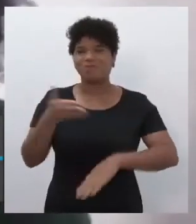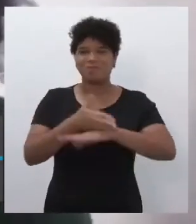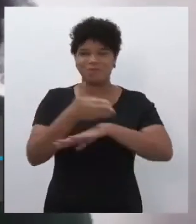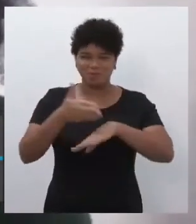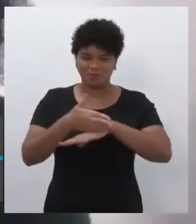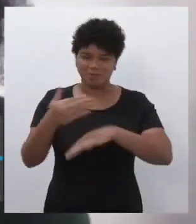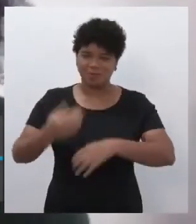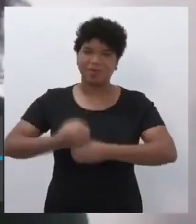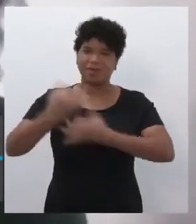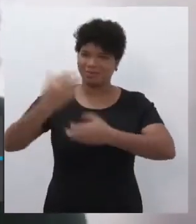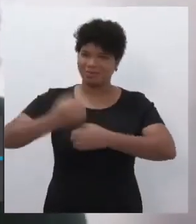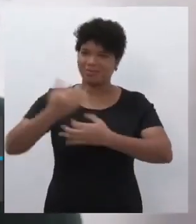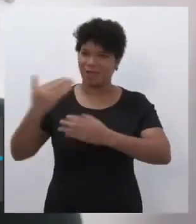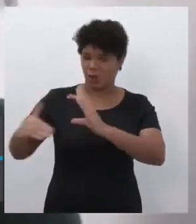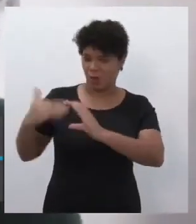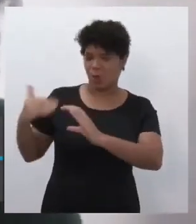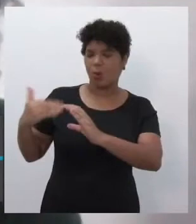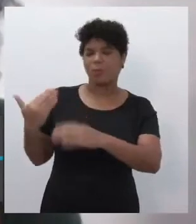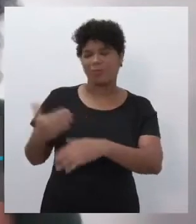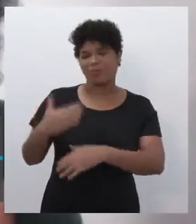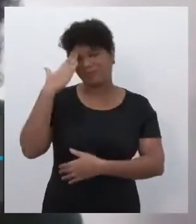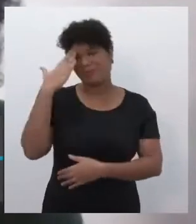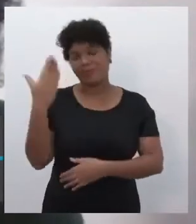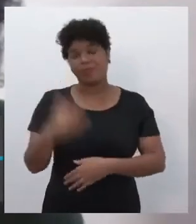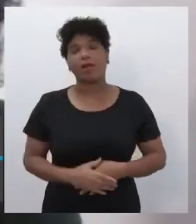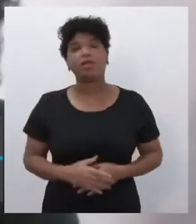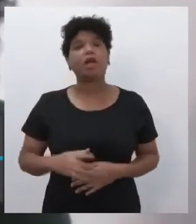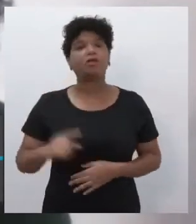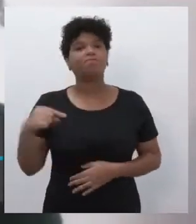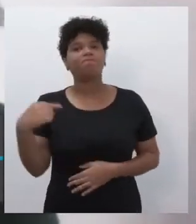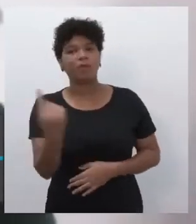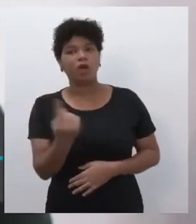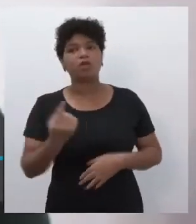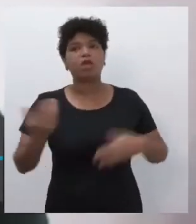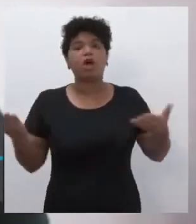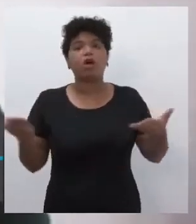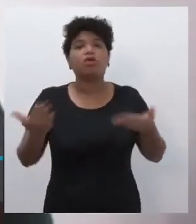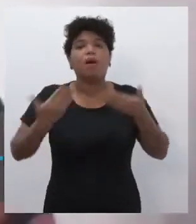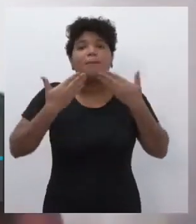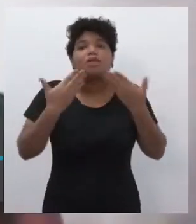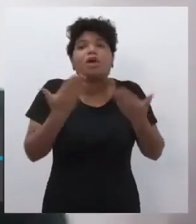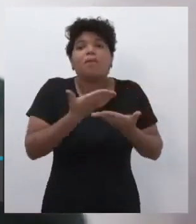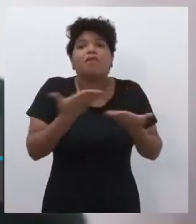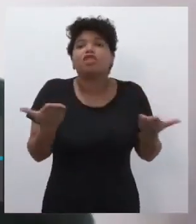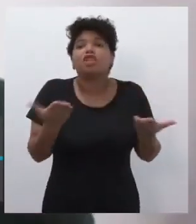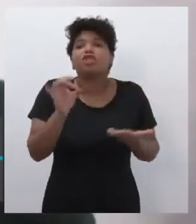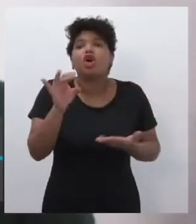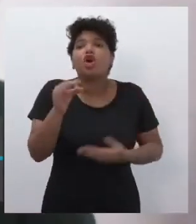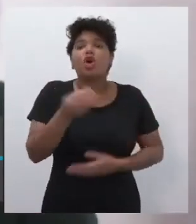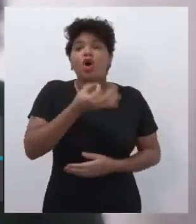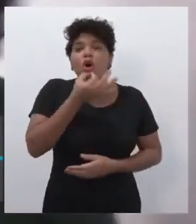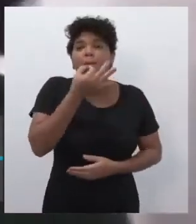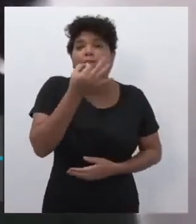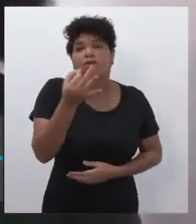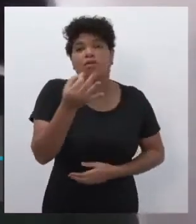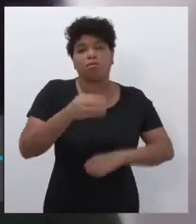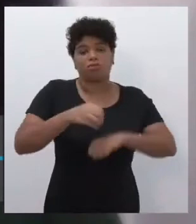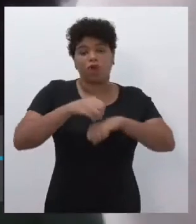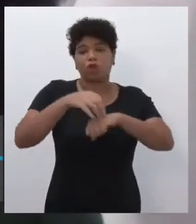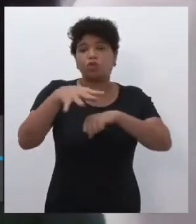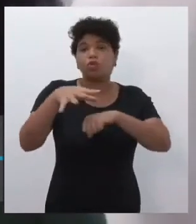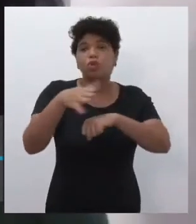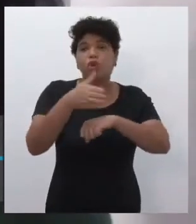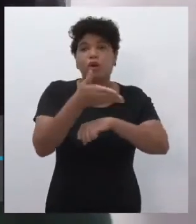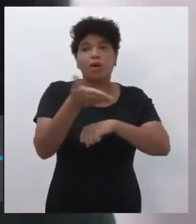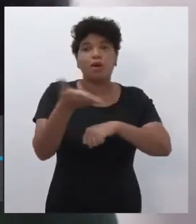traz para vocês é uma devolutiva como sugestão. A gente sempre traz aqui